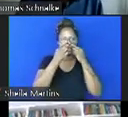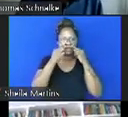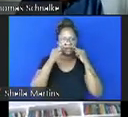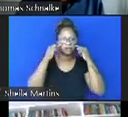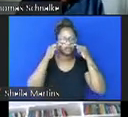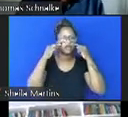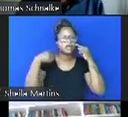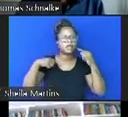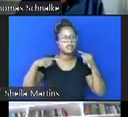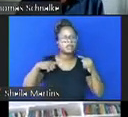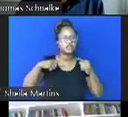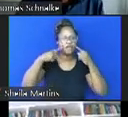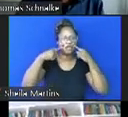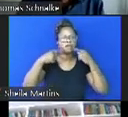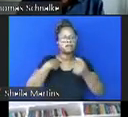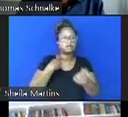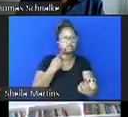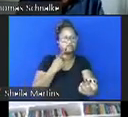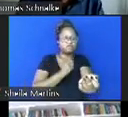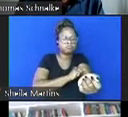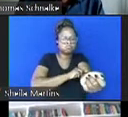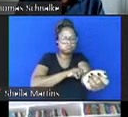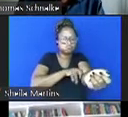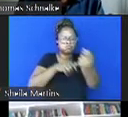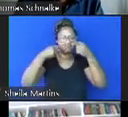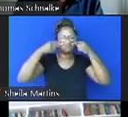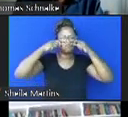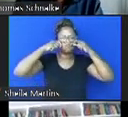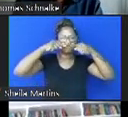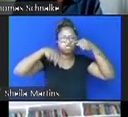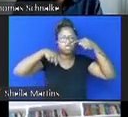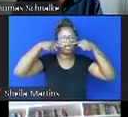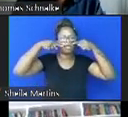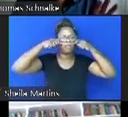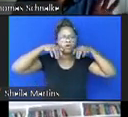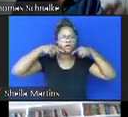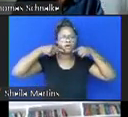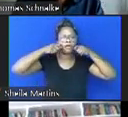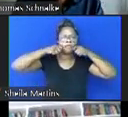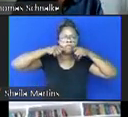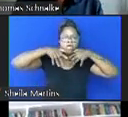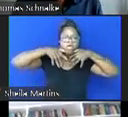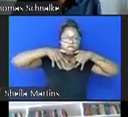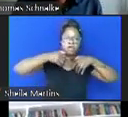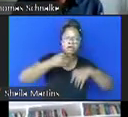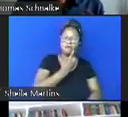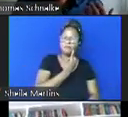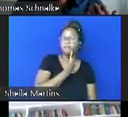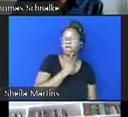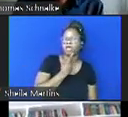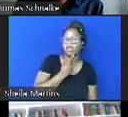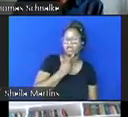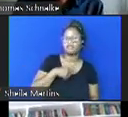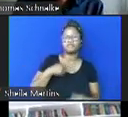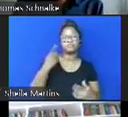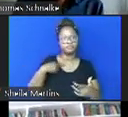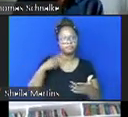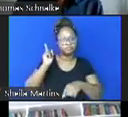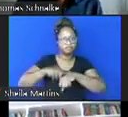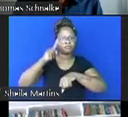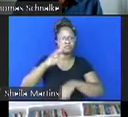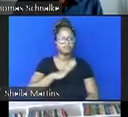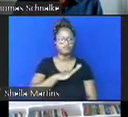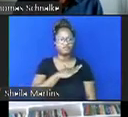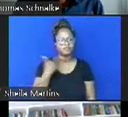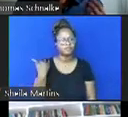contém sangue sendo expelido das narinas e da boca, ou seja, o momento da morte do indivíduo